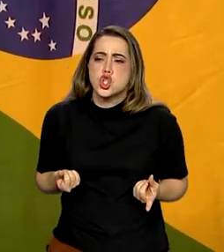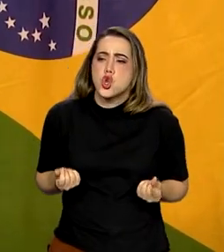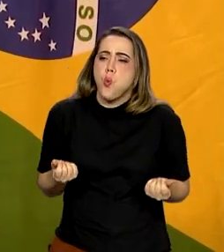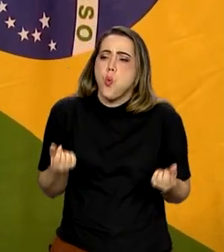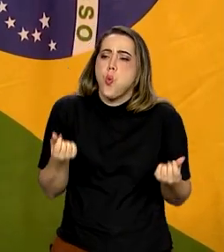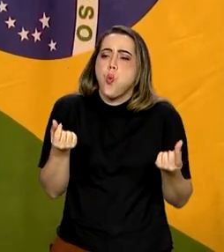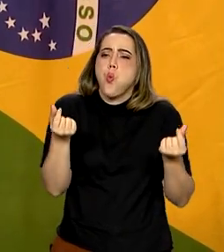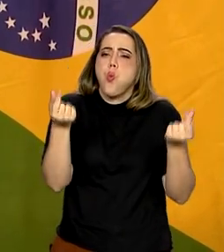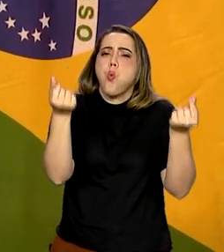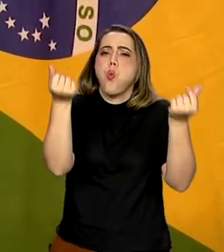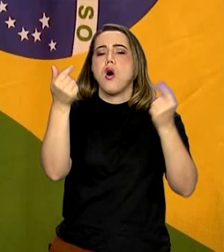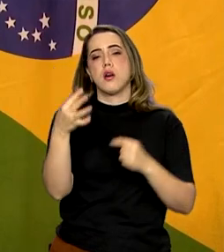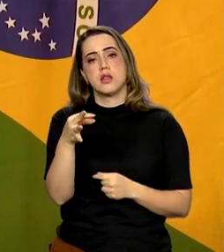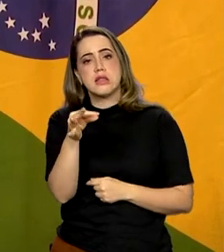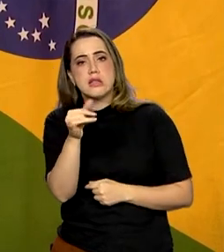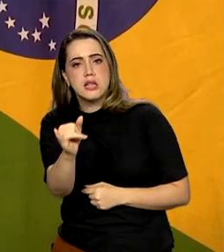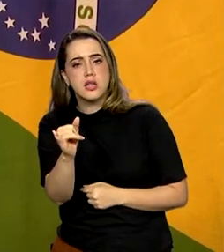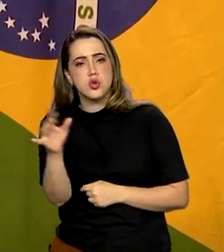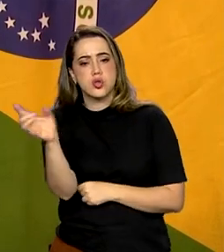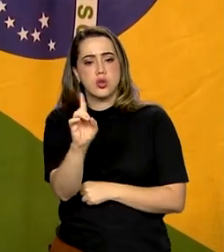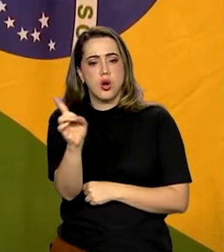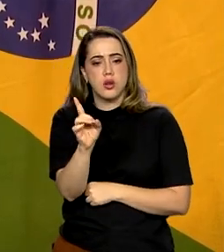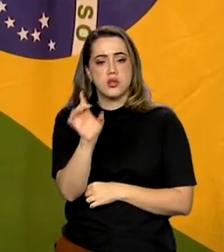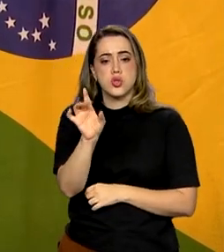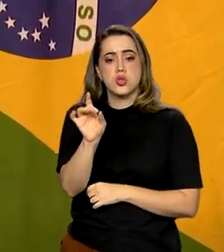dólares viajando. Só o ano passado,